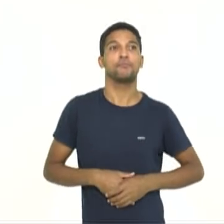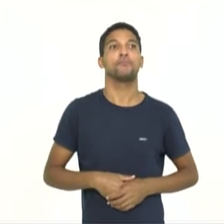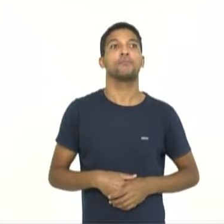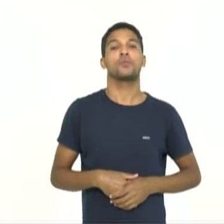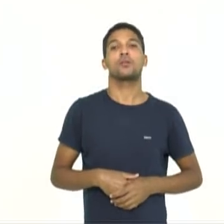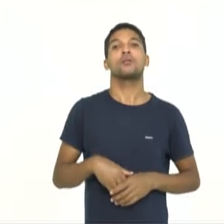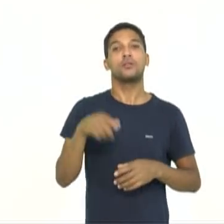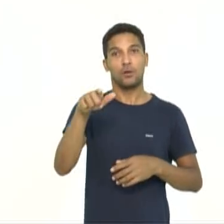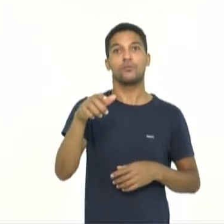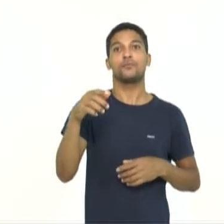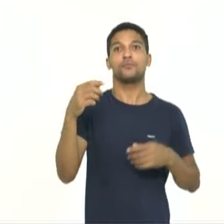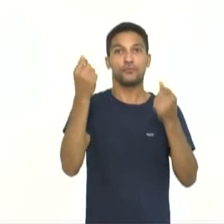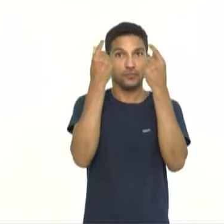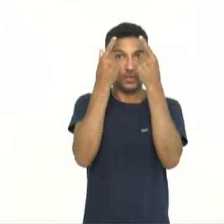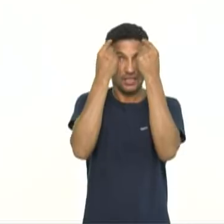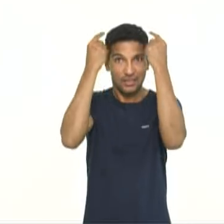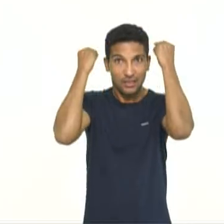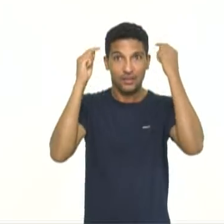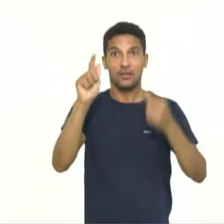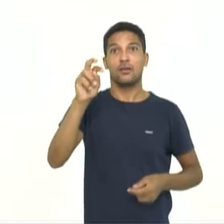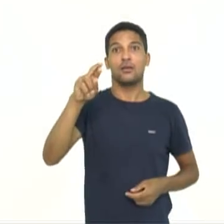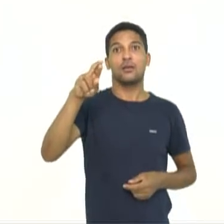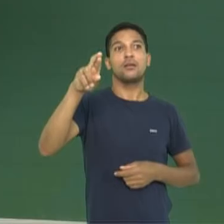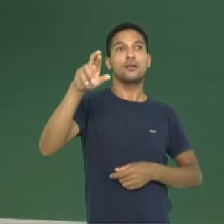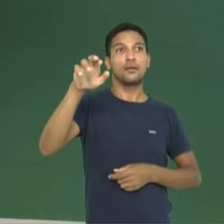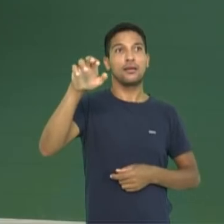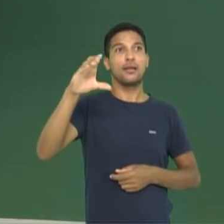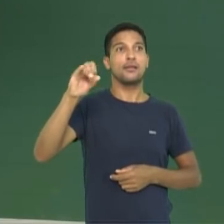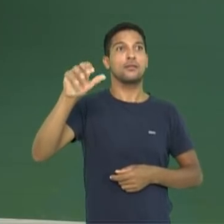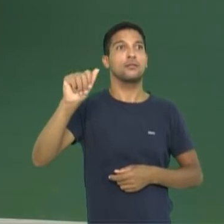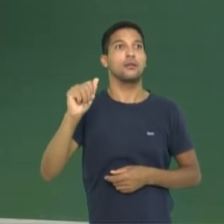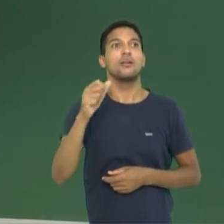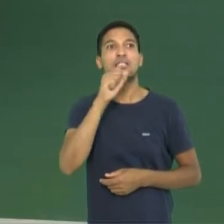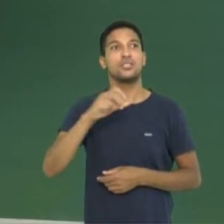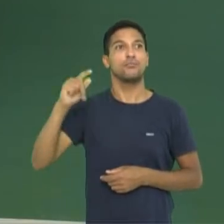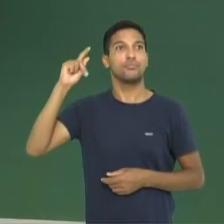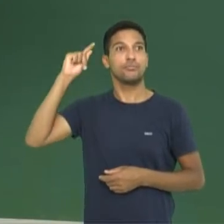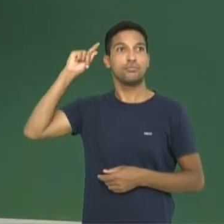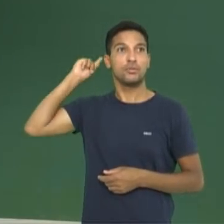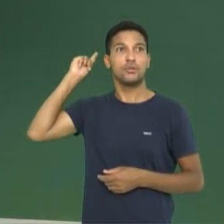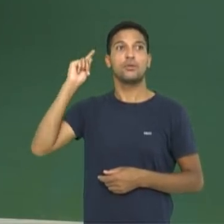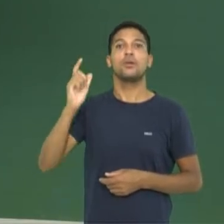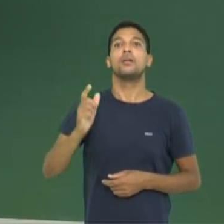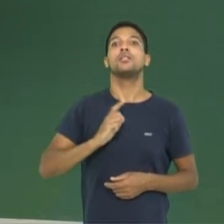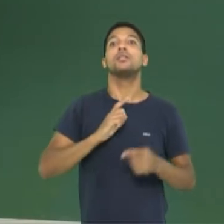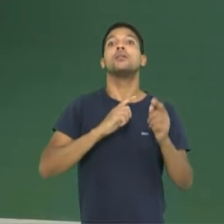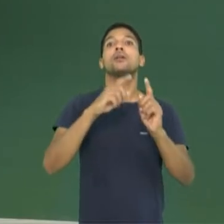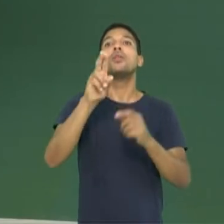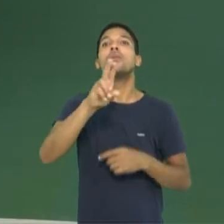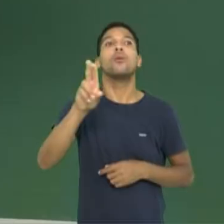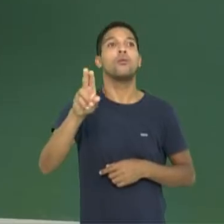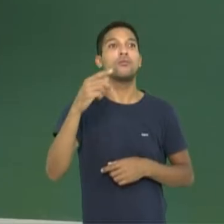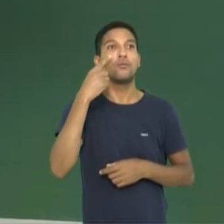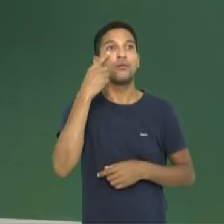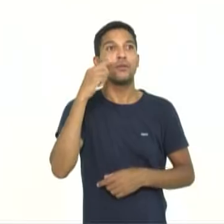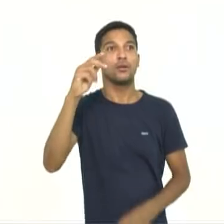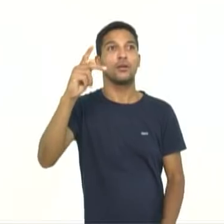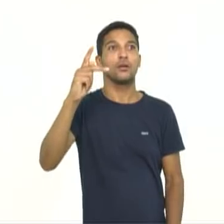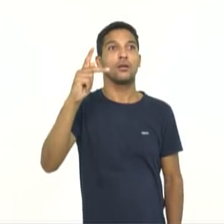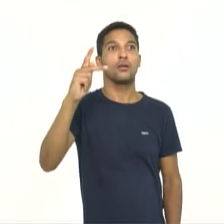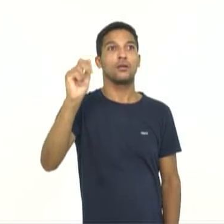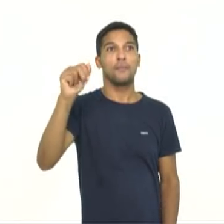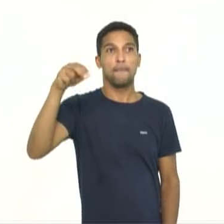Já nos Jogos Olímpicos gregos, lá da Antiguidade grega, já existiam competições de lutas,